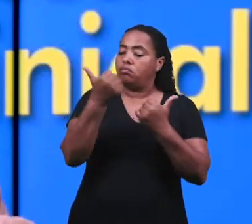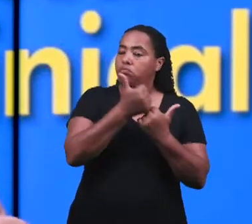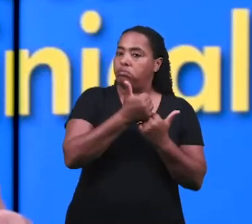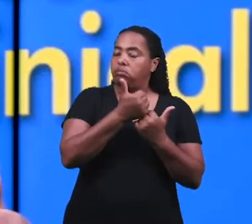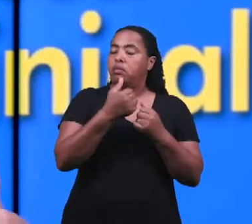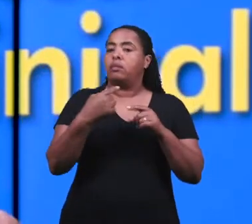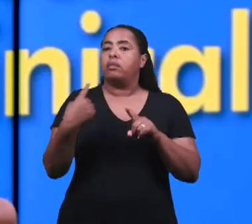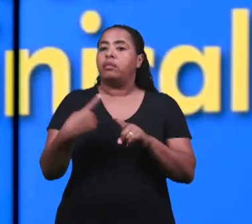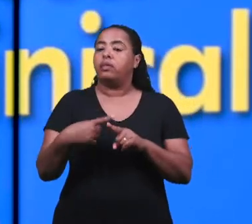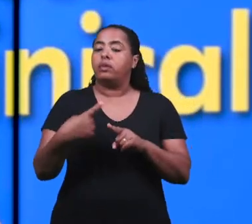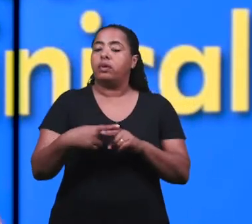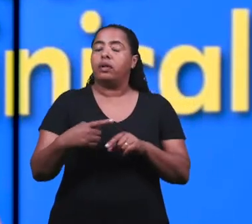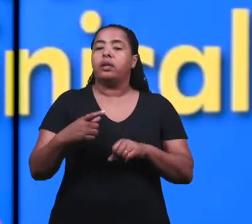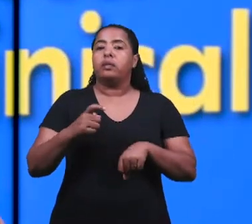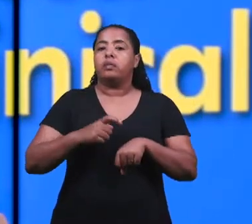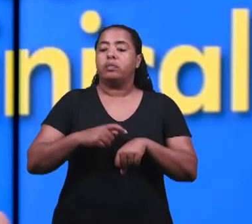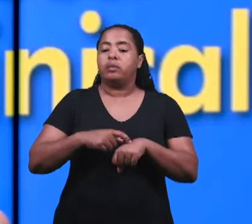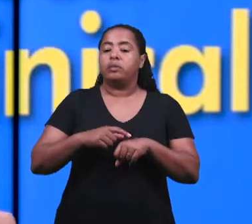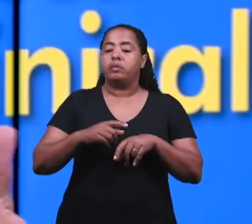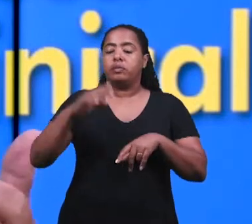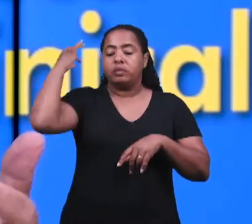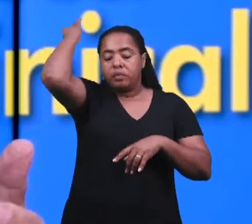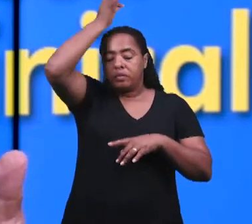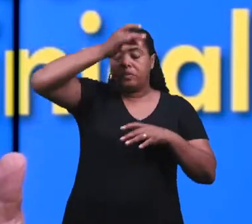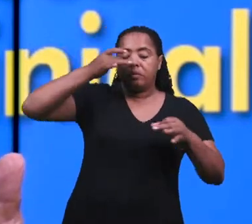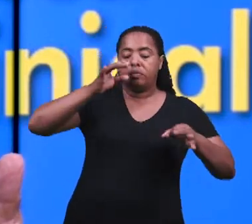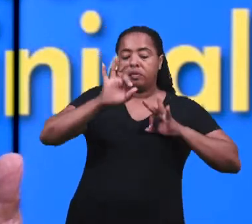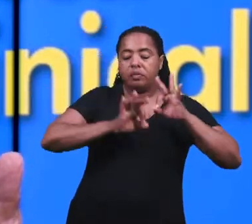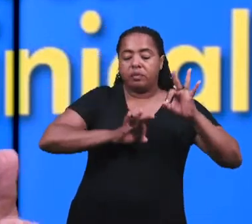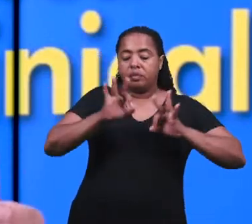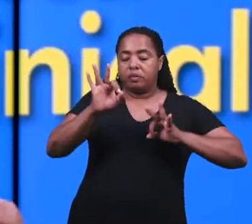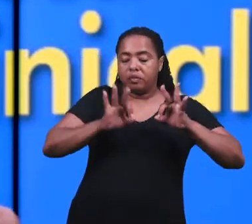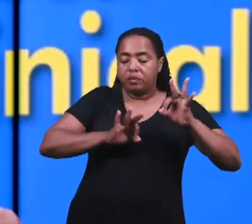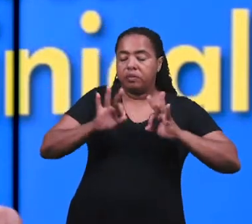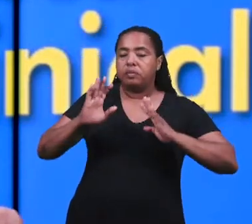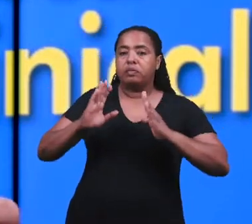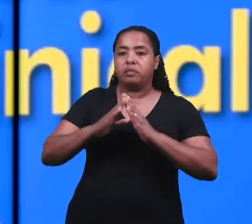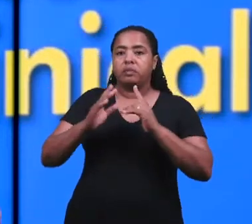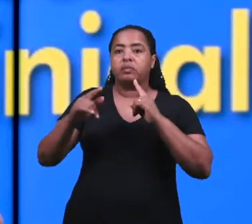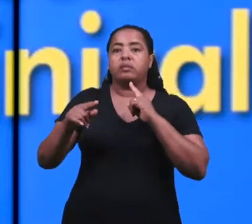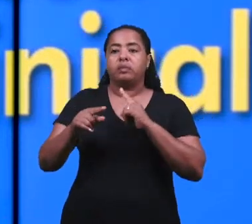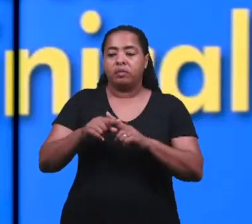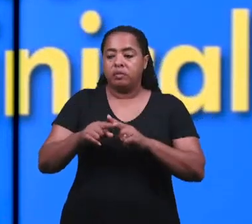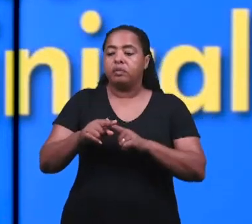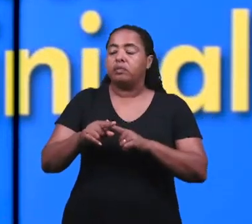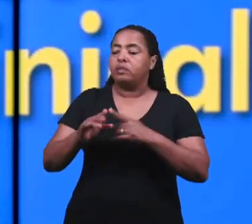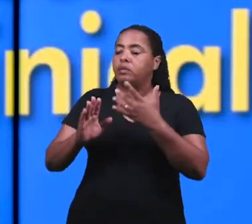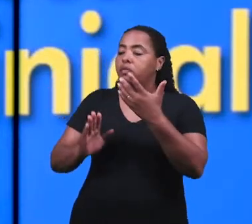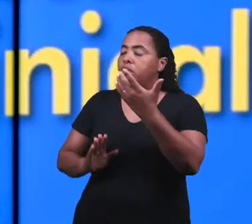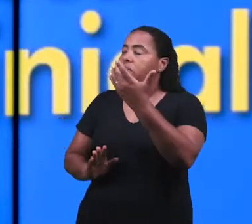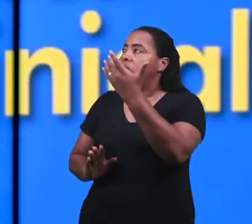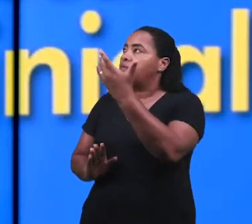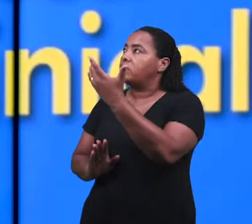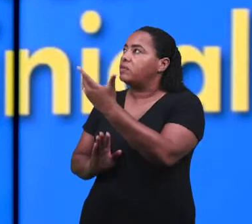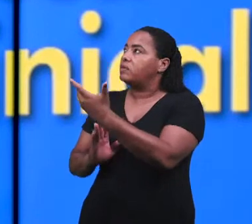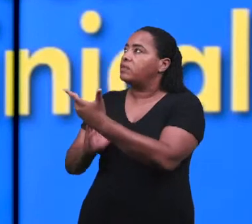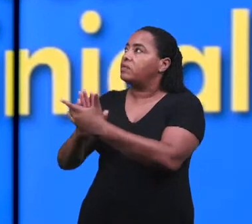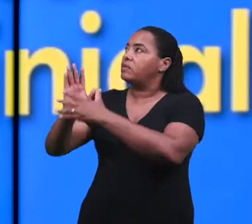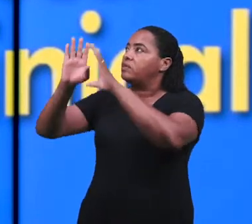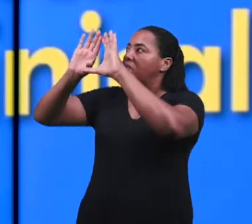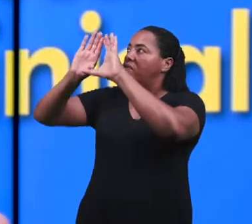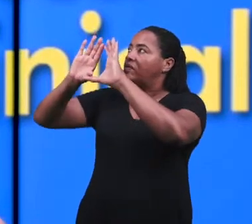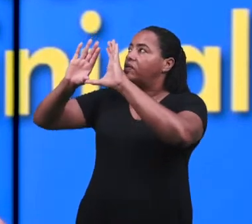bem colocou, porque é o momento em que o Espírito Santo está preparando a igreja nessa última hora para ela atravessar o Jordão